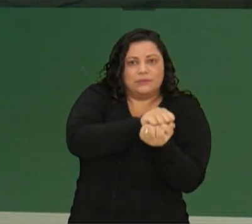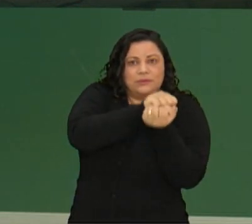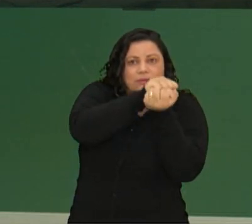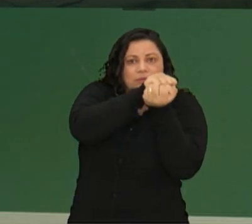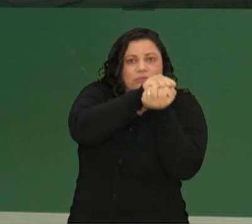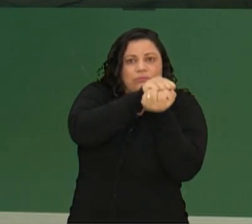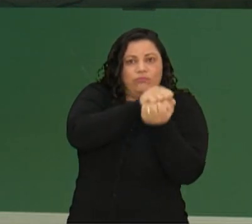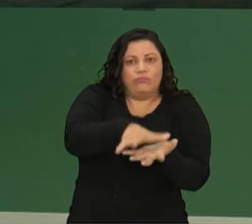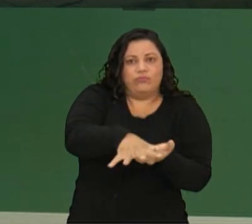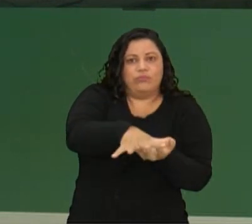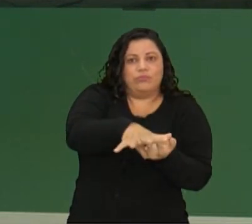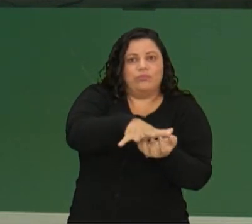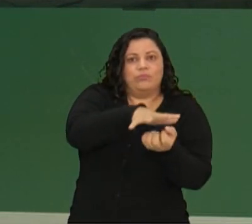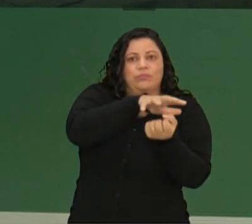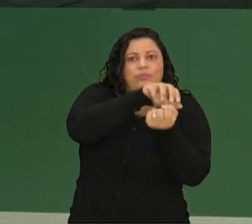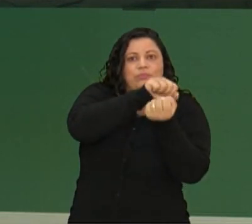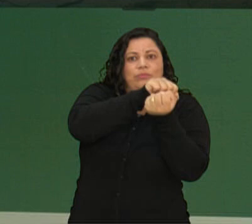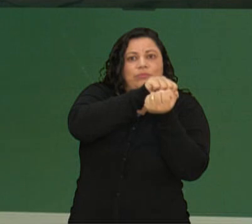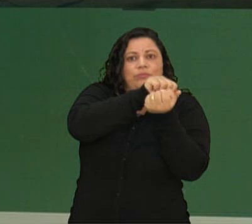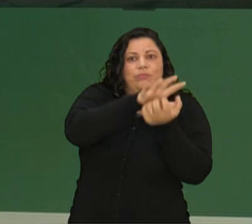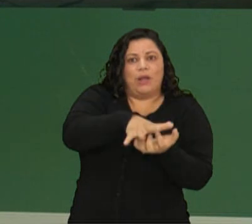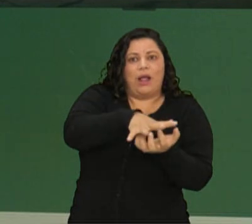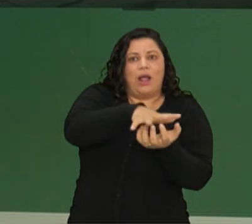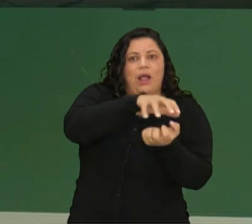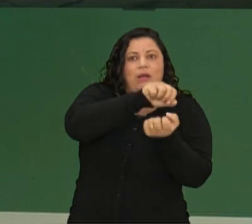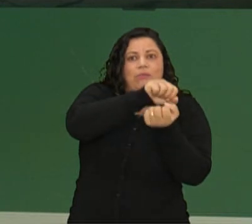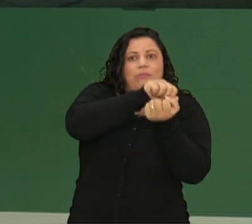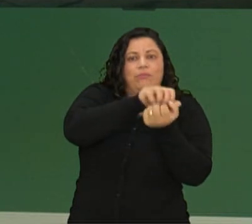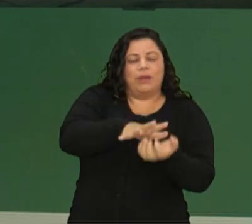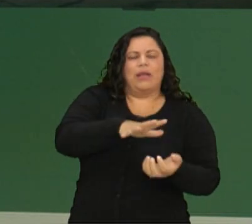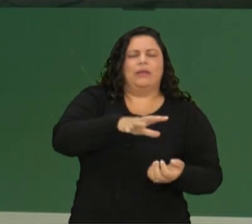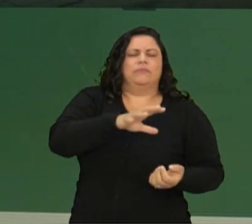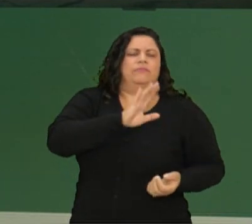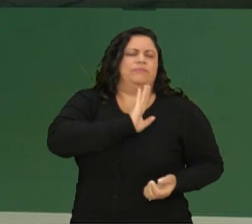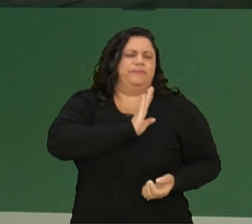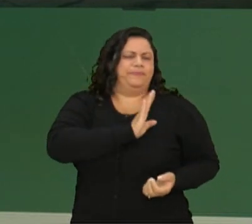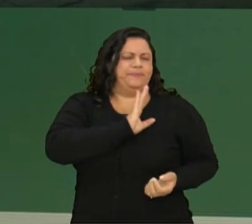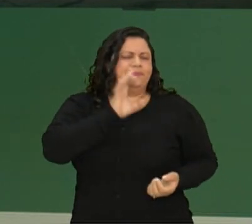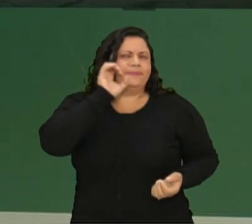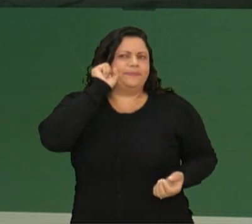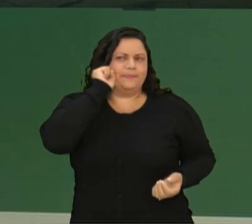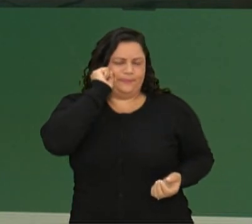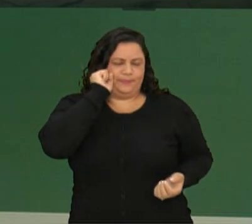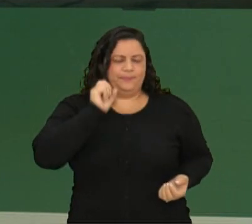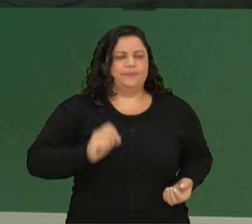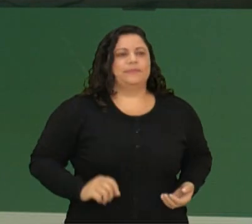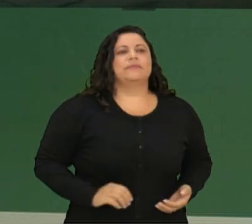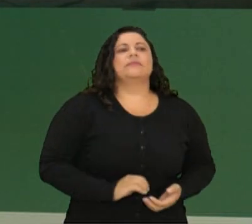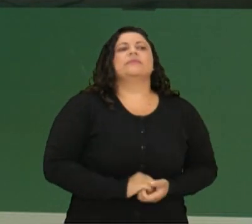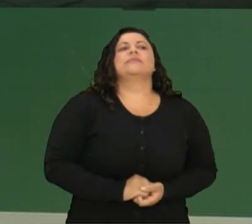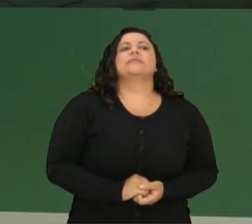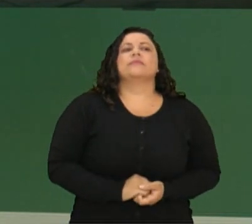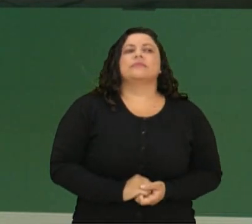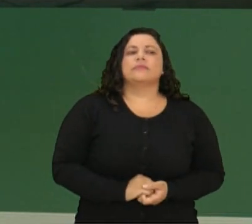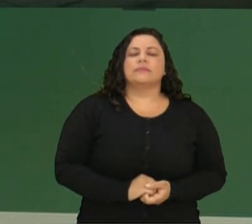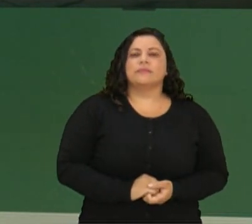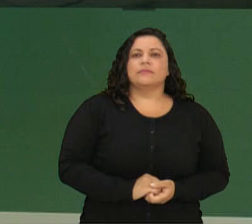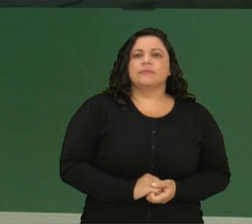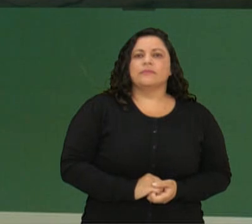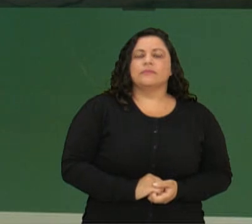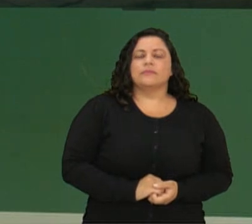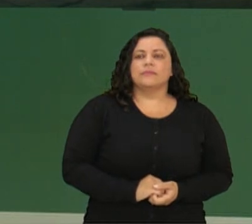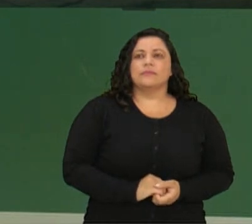válvulas fecham, que promove as batidas do coração que o médico ausculta. Aqui, então,